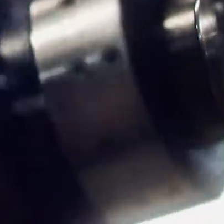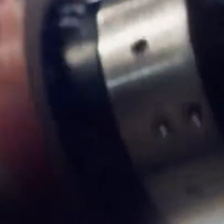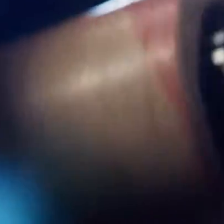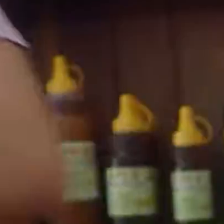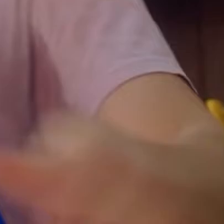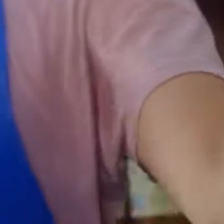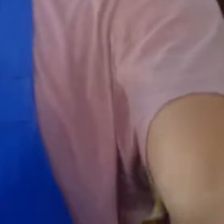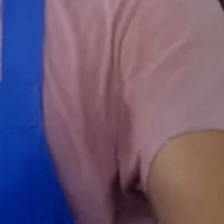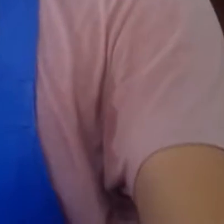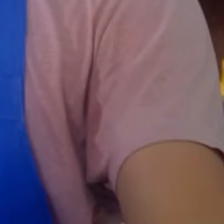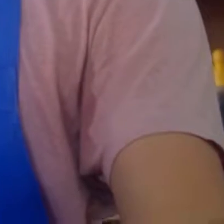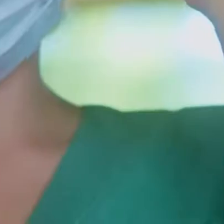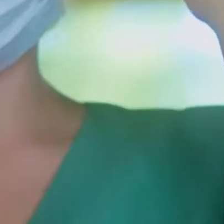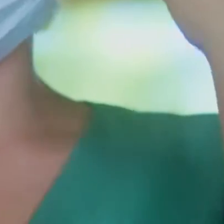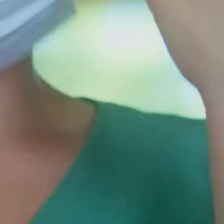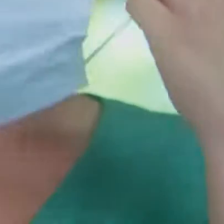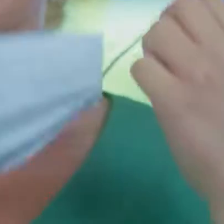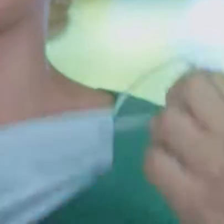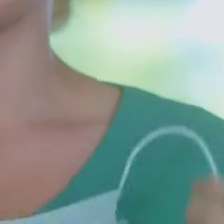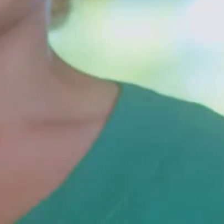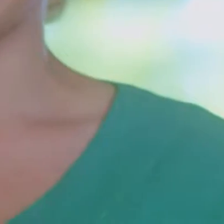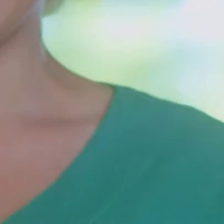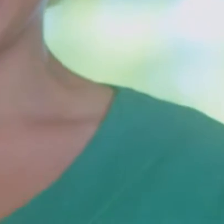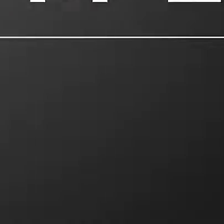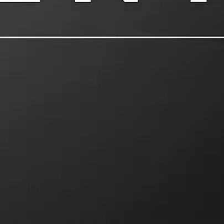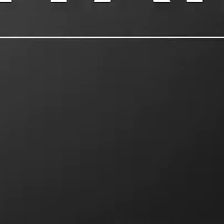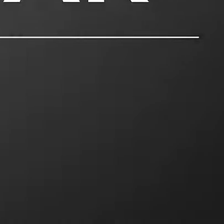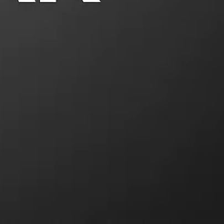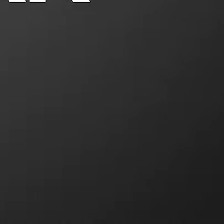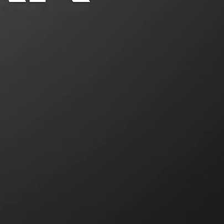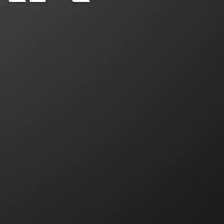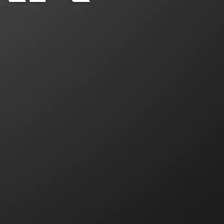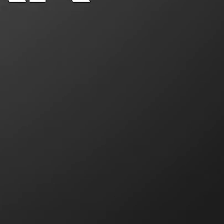esforços. Assembleia Legislativa de Mato Grosso do Sul.